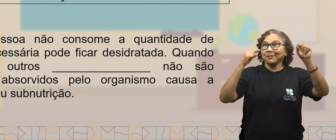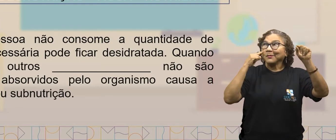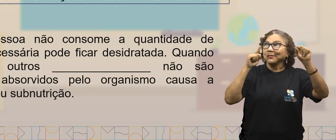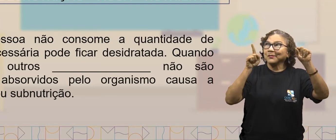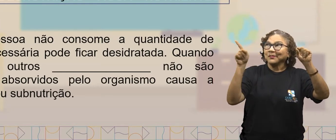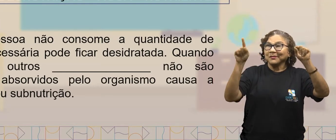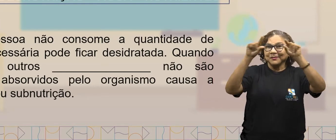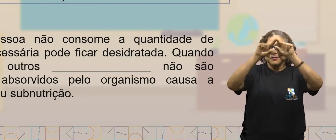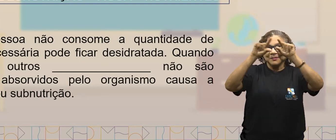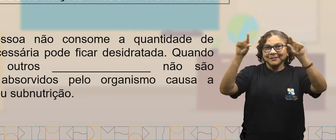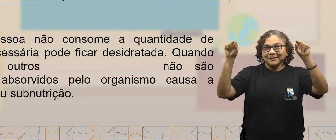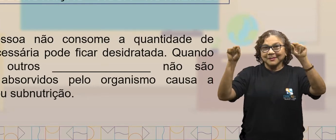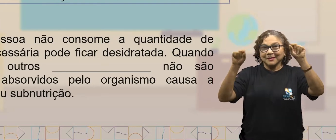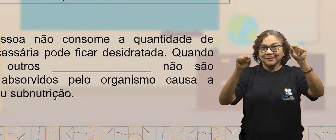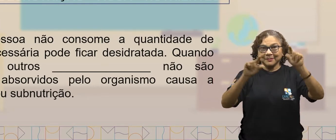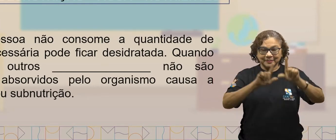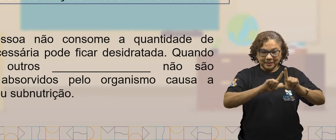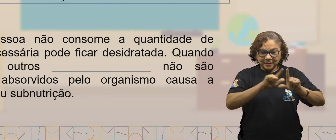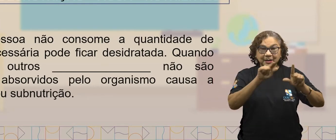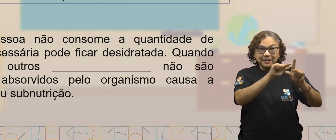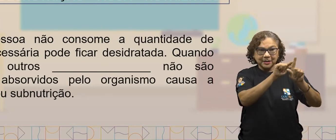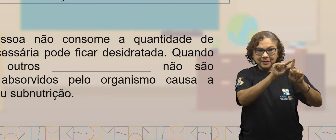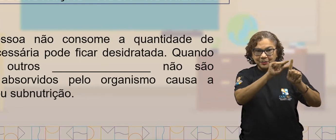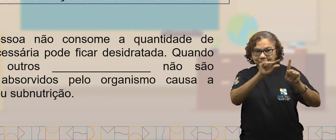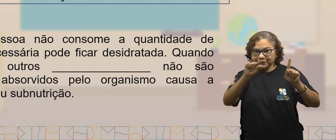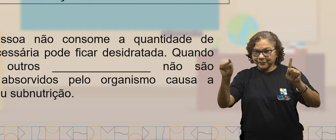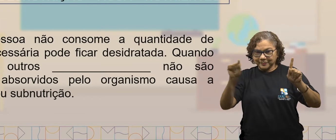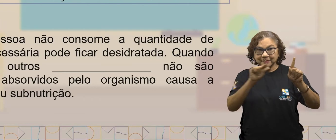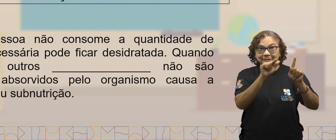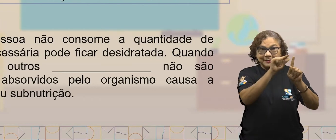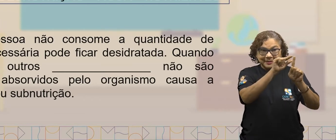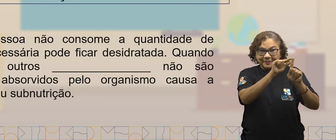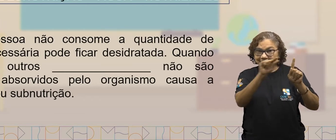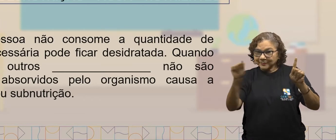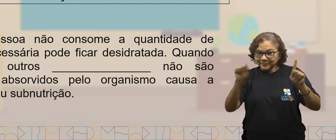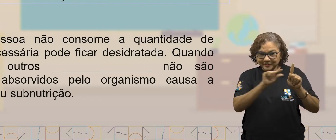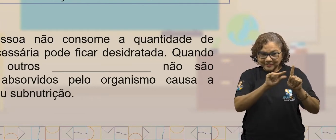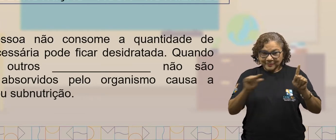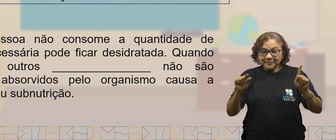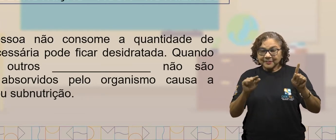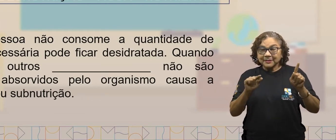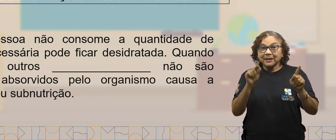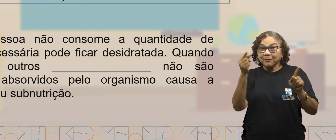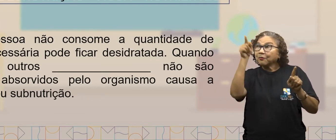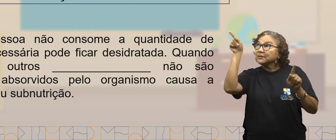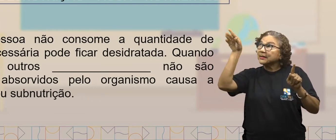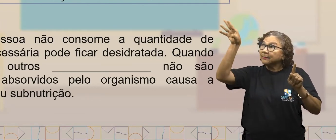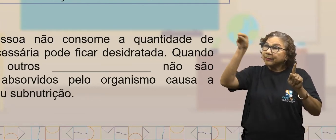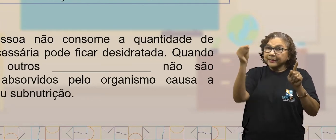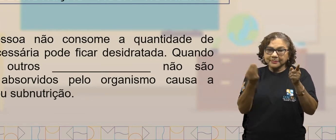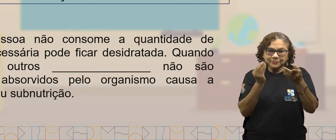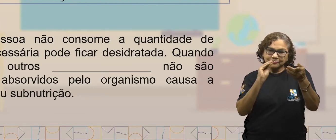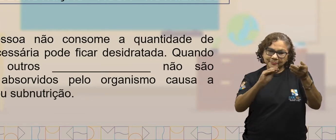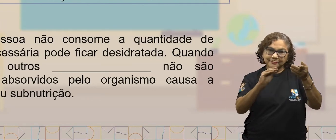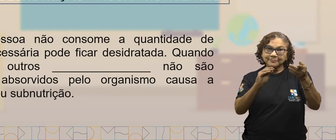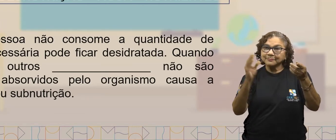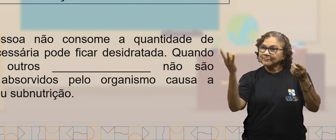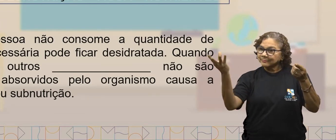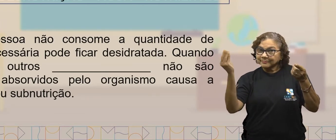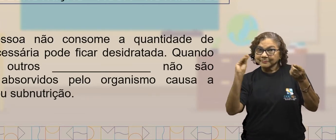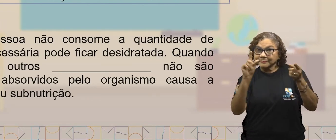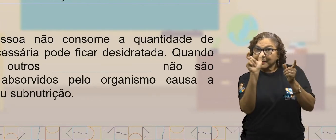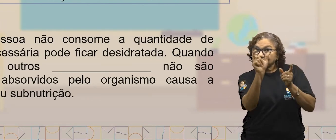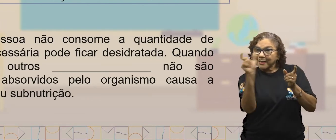nutrição. Complete o trecho abaixo com base nas palavras do quadro. Então, nós temos aí o quadro com as